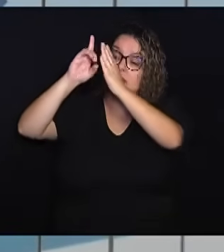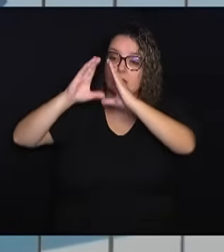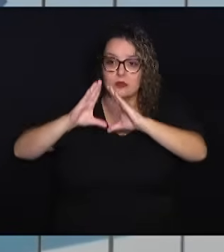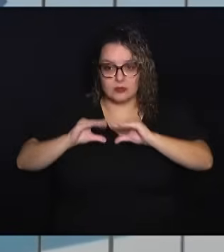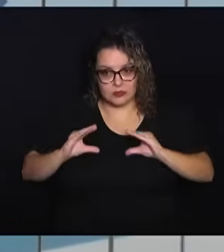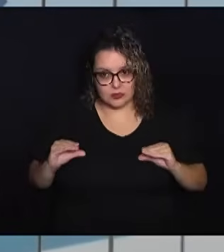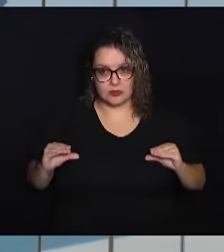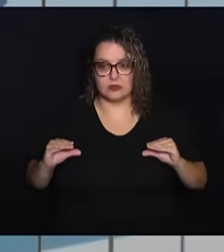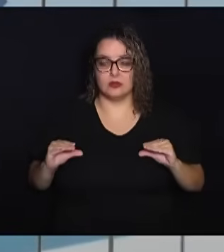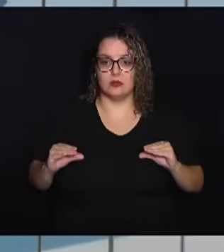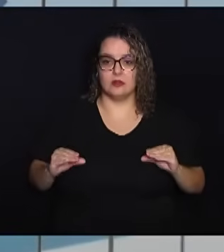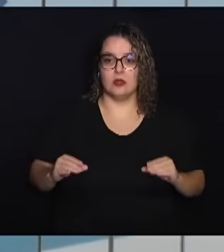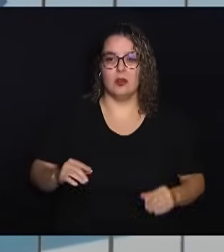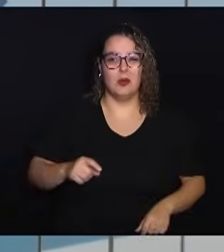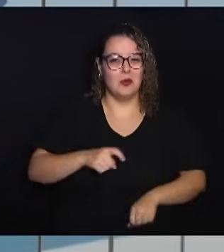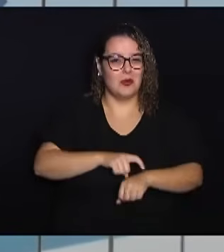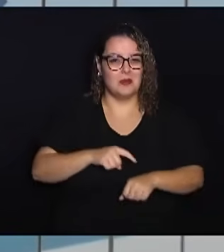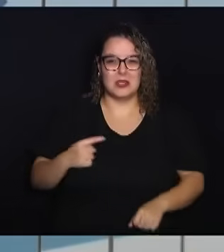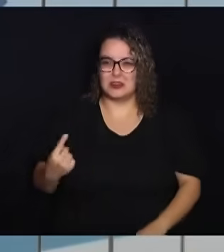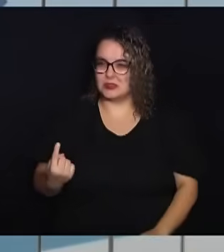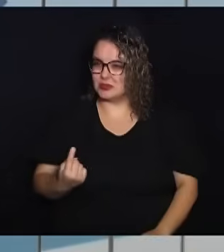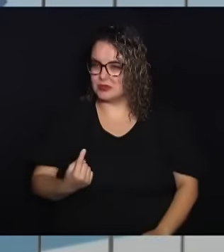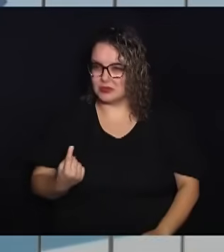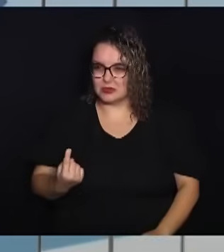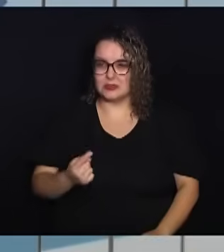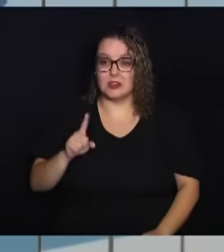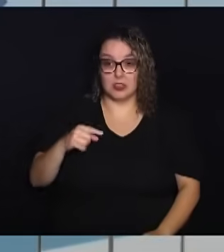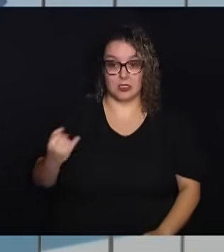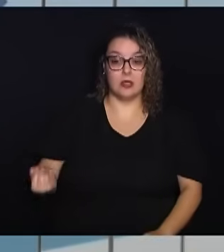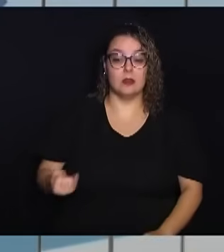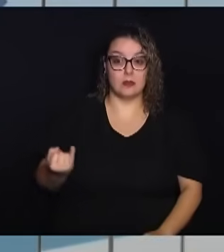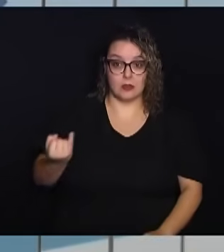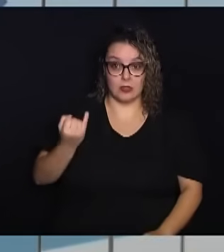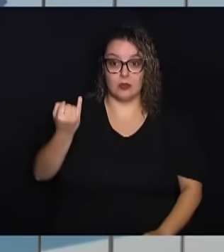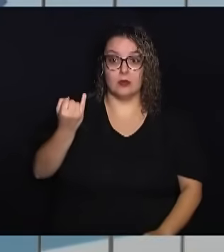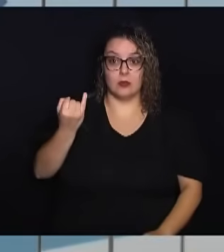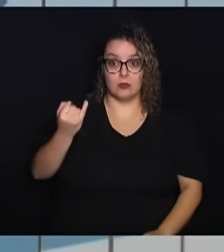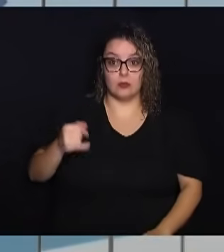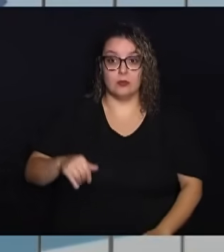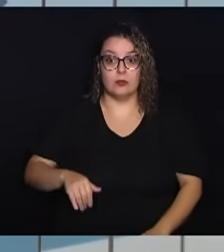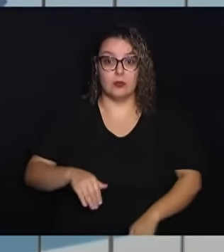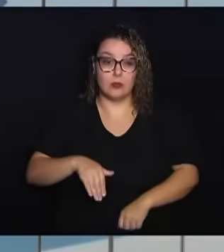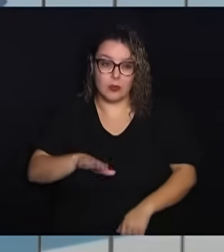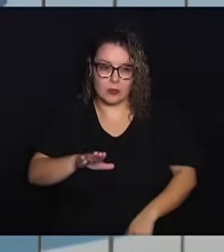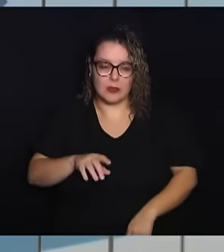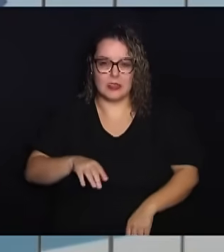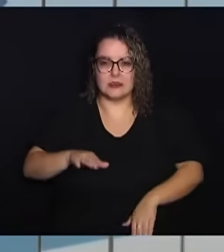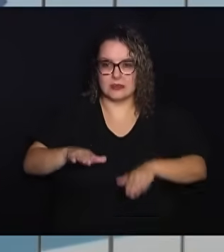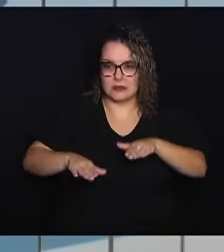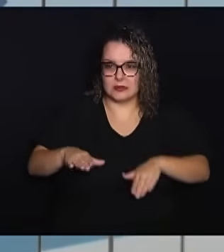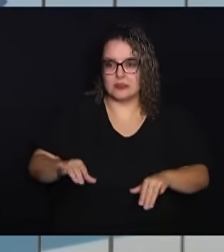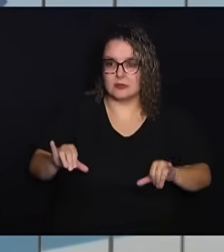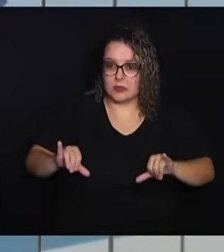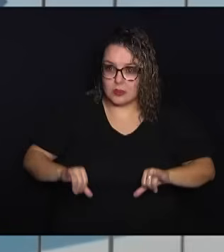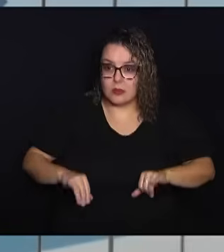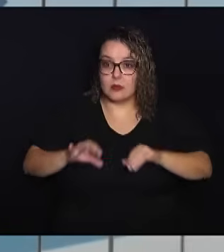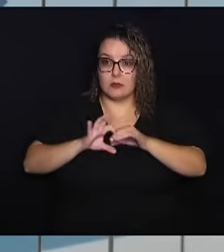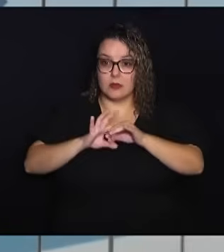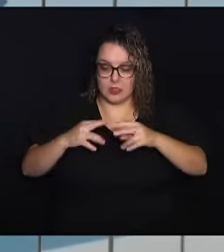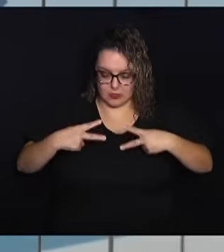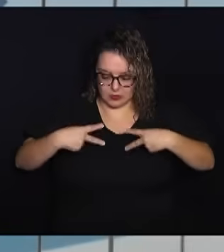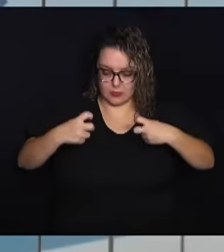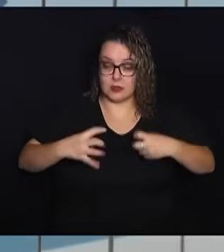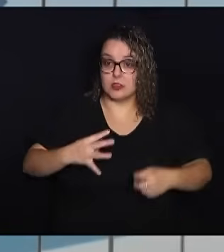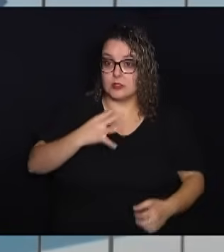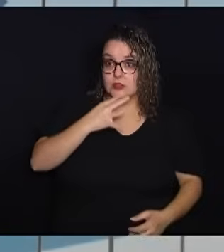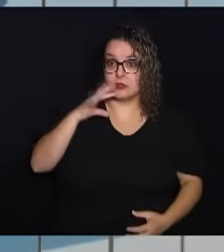Em muitos momentos de solidão, eles são importantes, por mais que muitas vezes machucam, para você se permitir se conhecer,